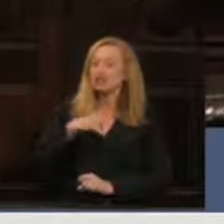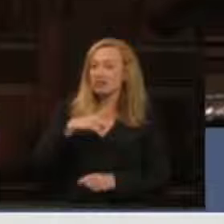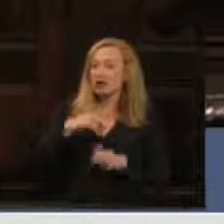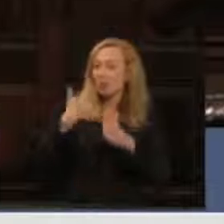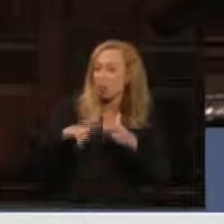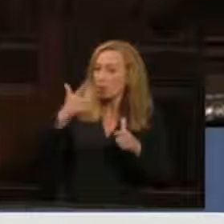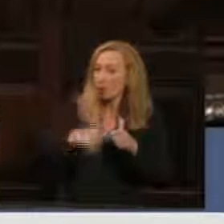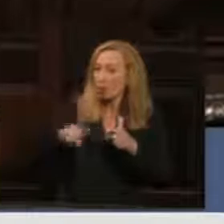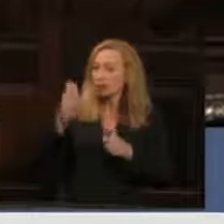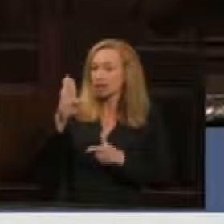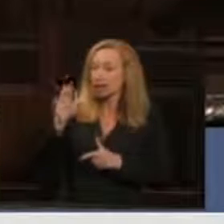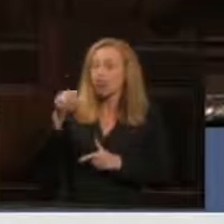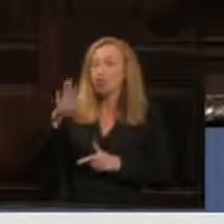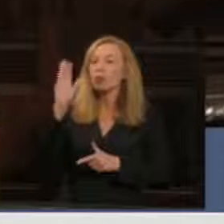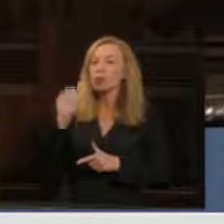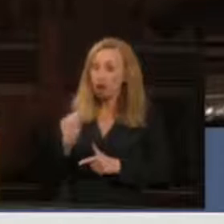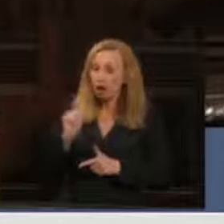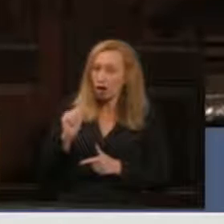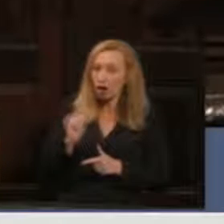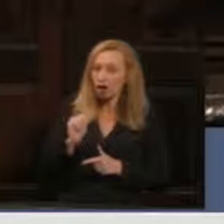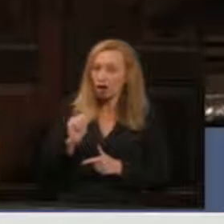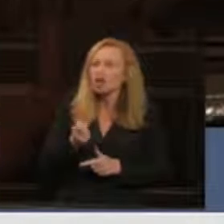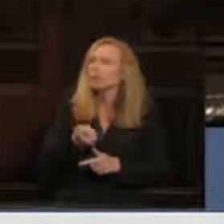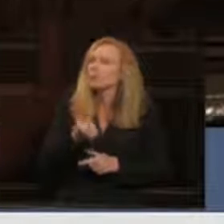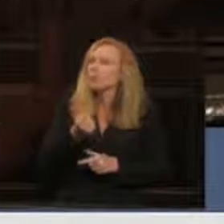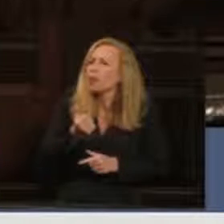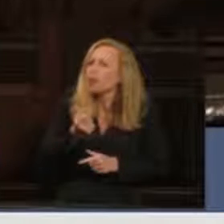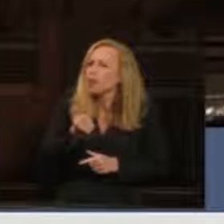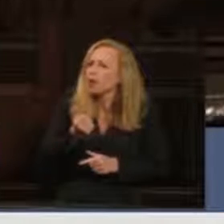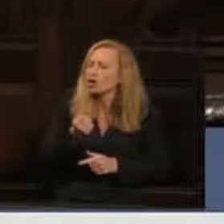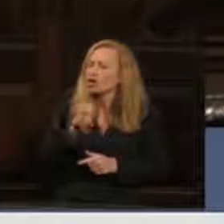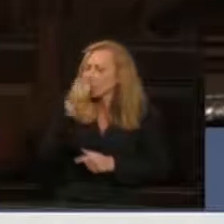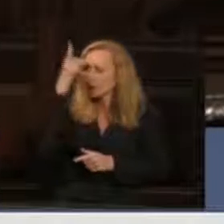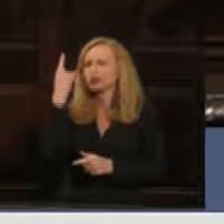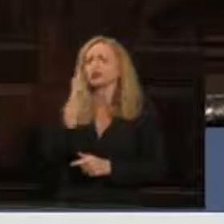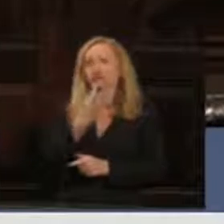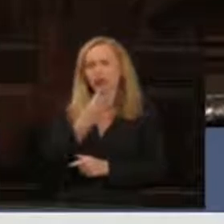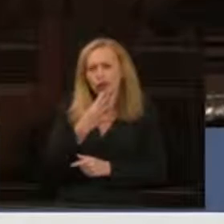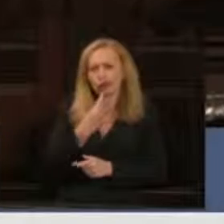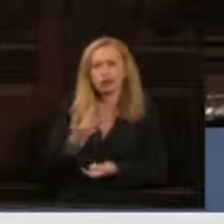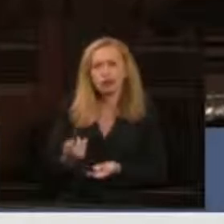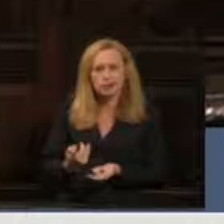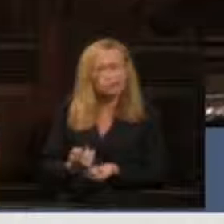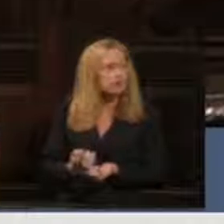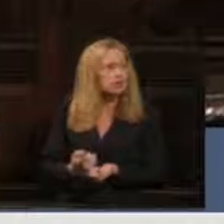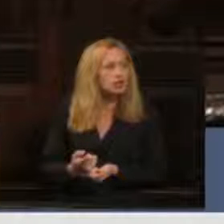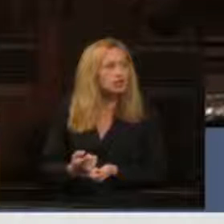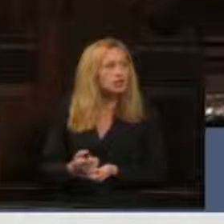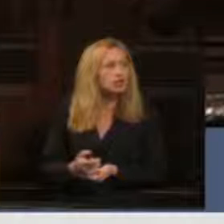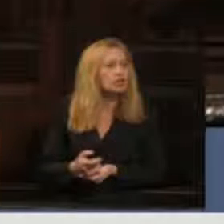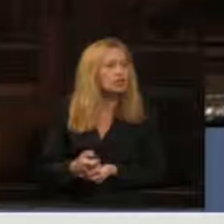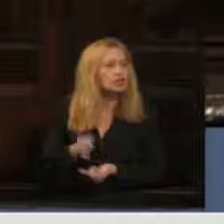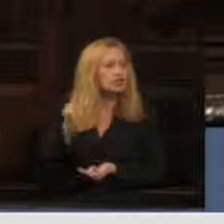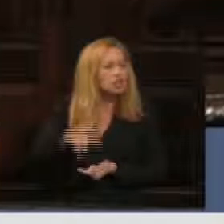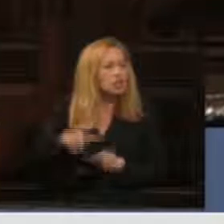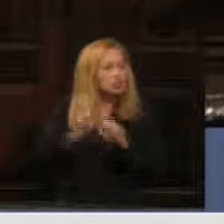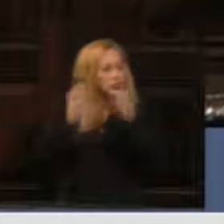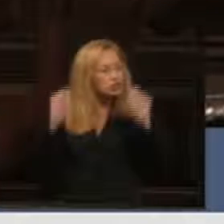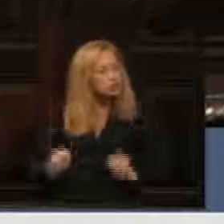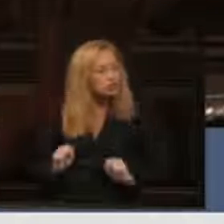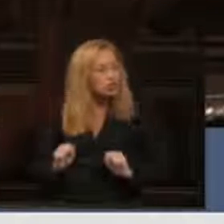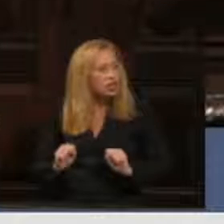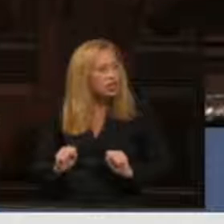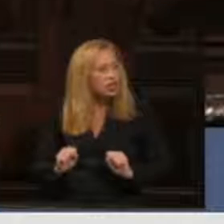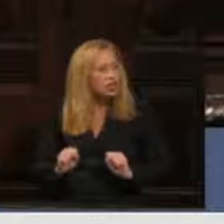bombeamento do Lameirão, que poucos conhecem, que é esse sistema é o